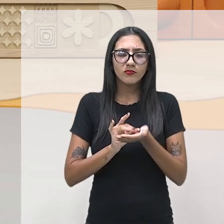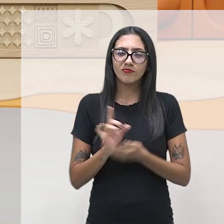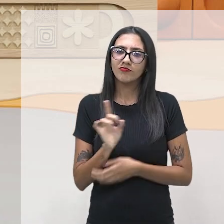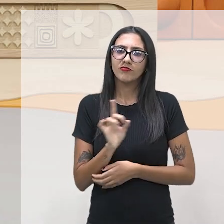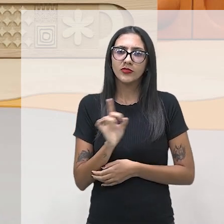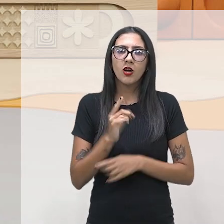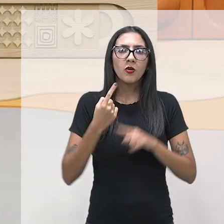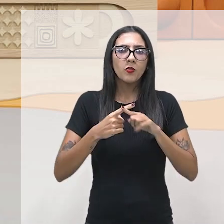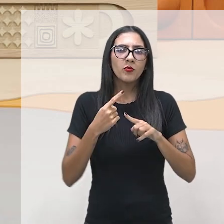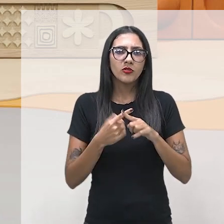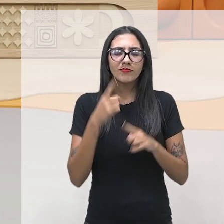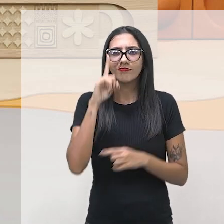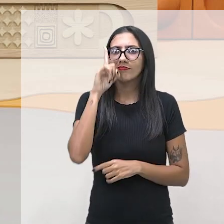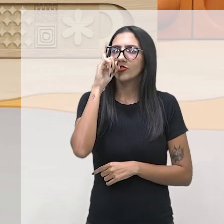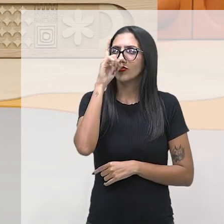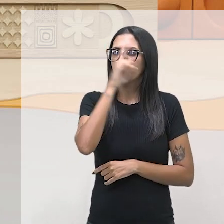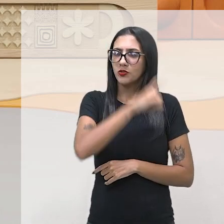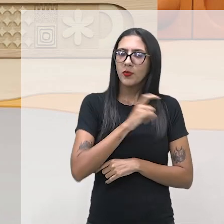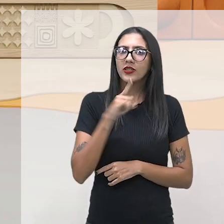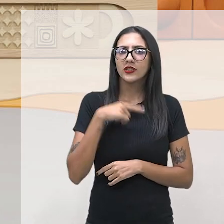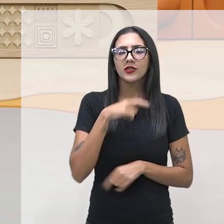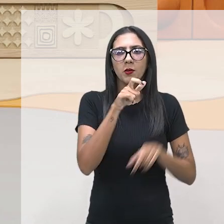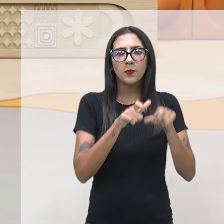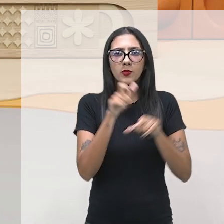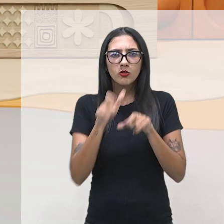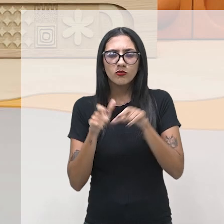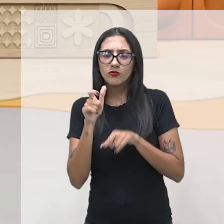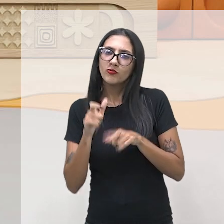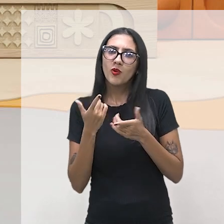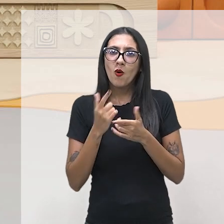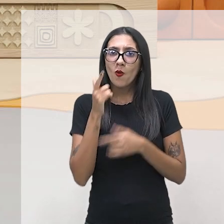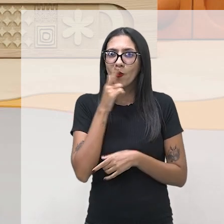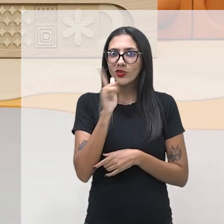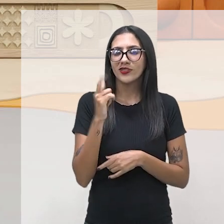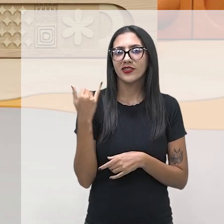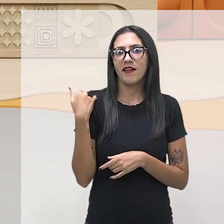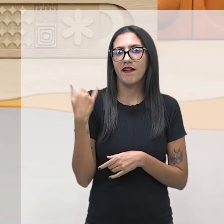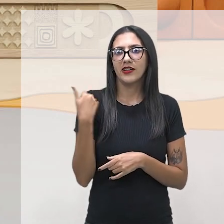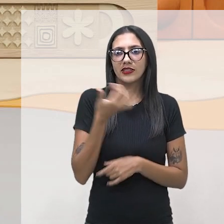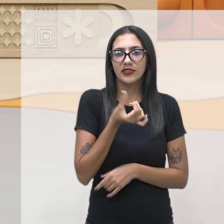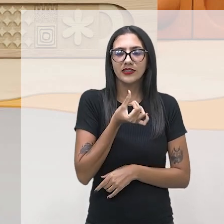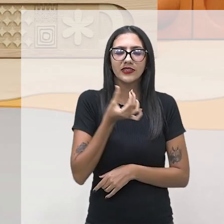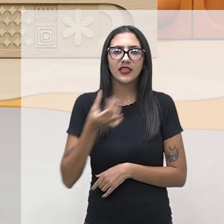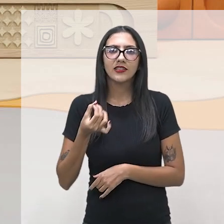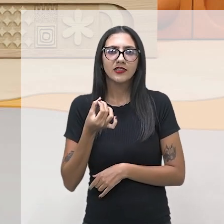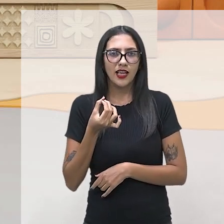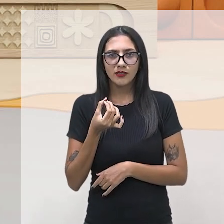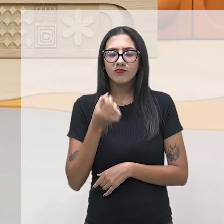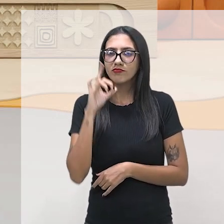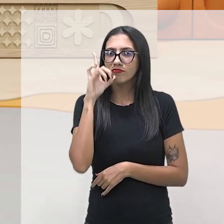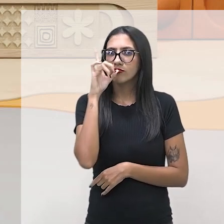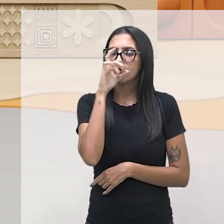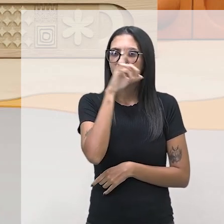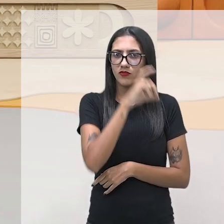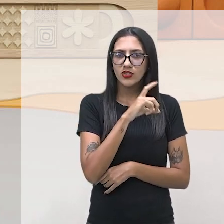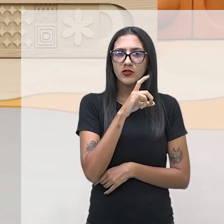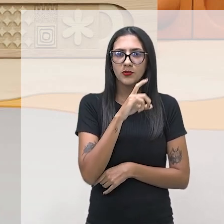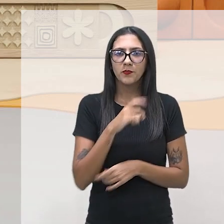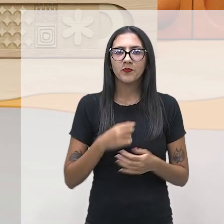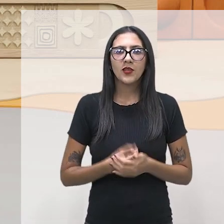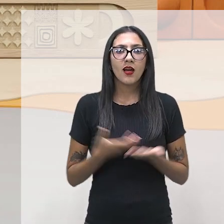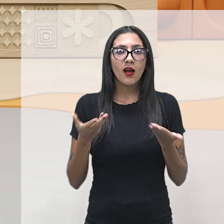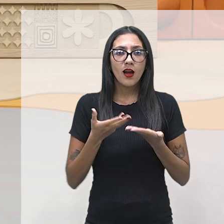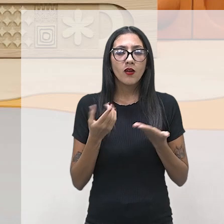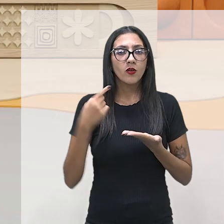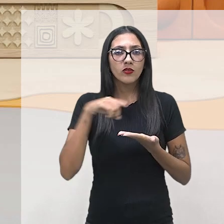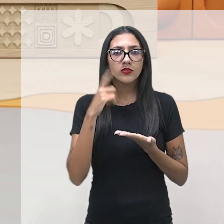Não, porque raramente um escravizado chegava até a idade de 60 anos. E agora